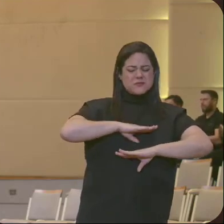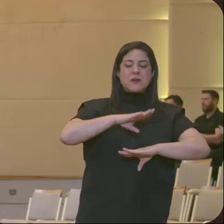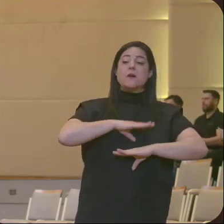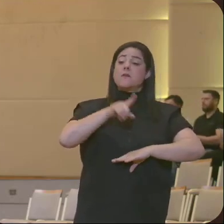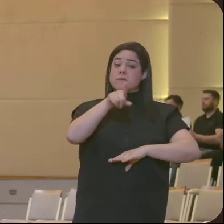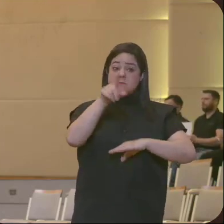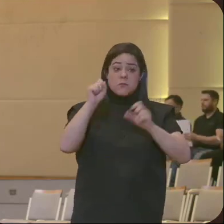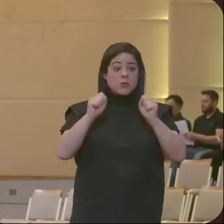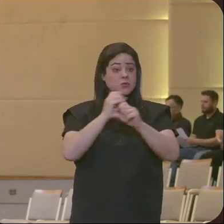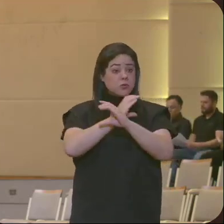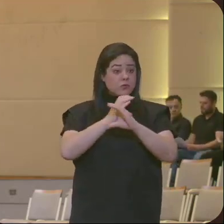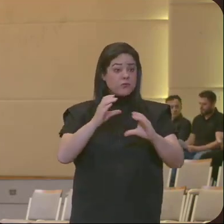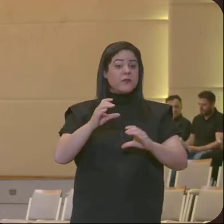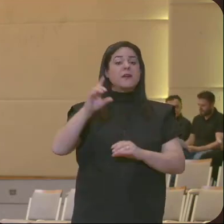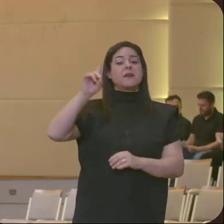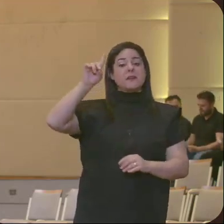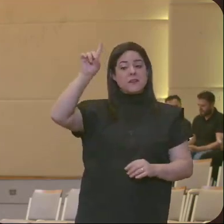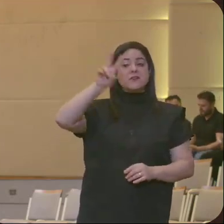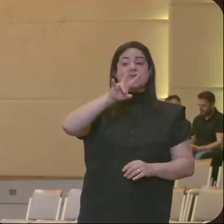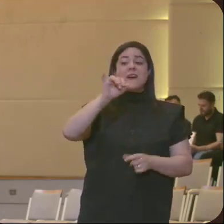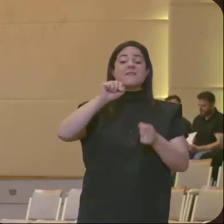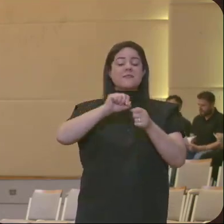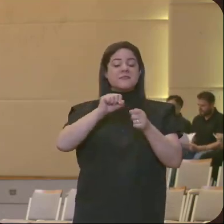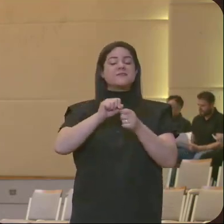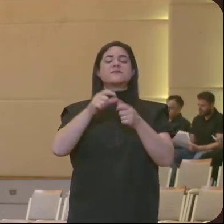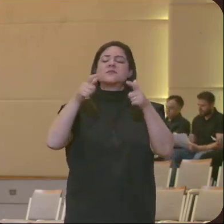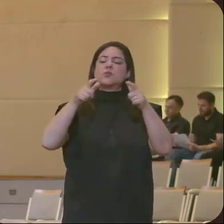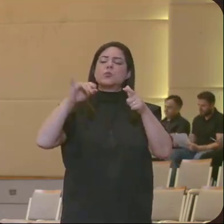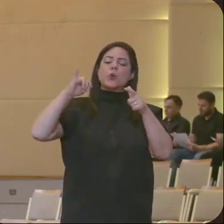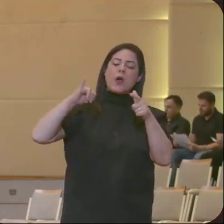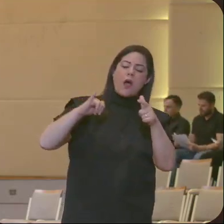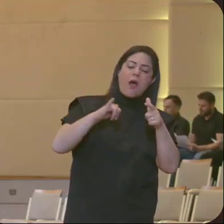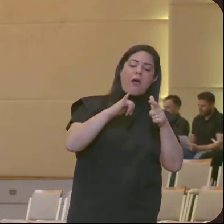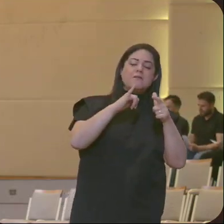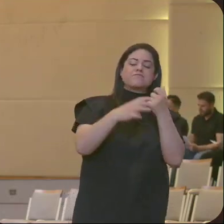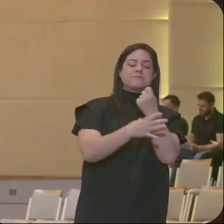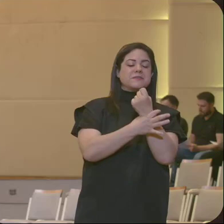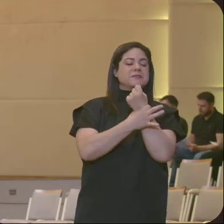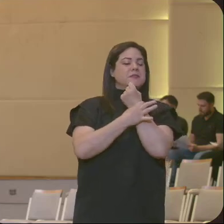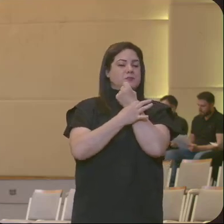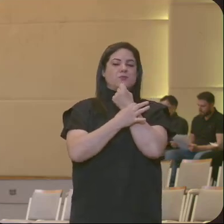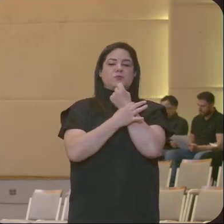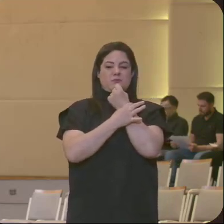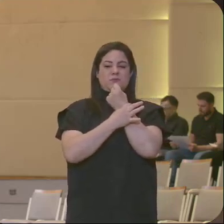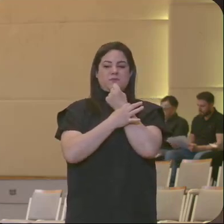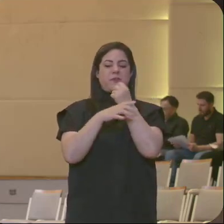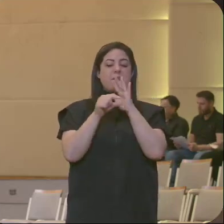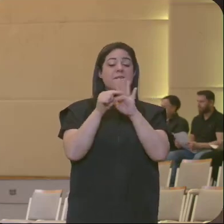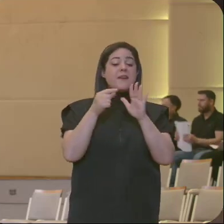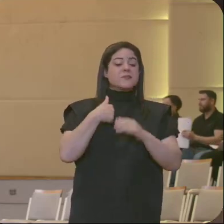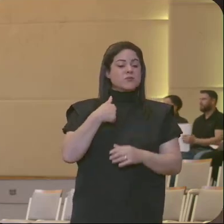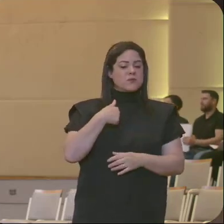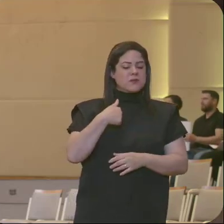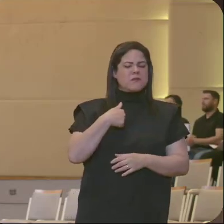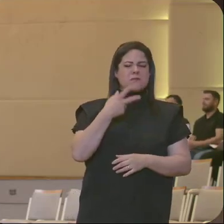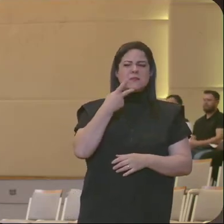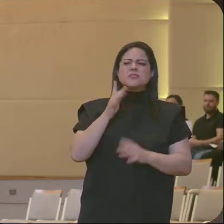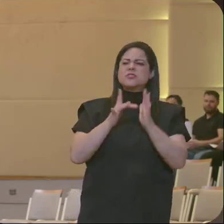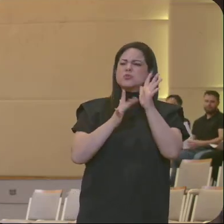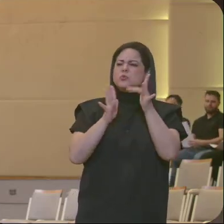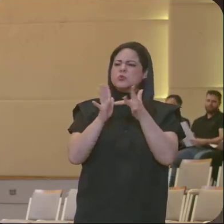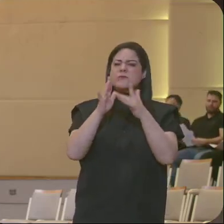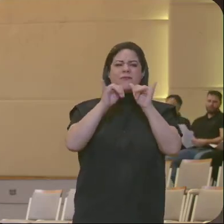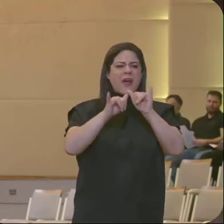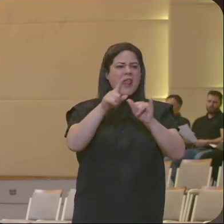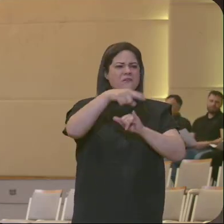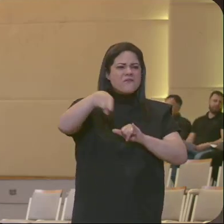nele que ele vai te levar a um lugar seguro. Sabe, um dos versos que mais me impactam, quando Jesus está dizendo para a gente